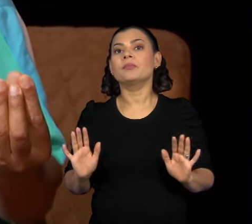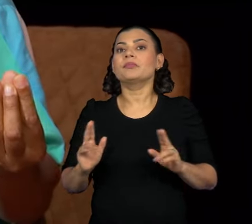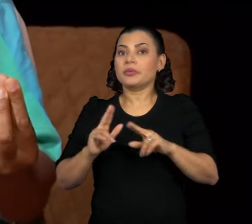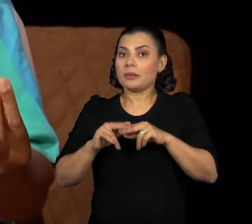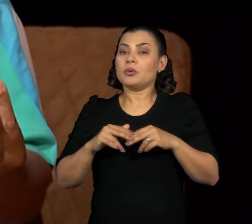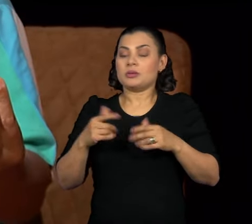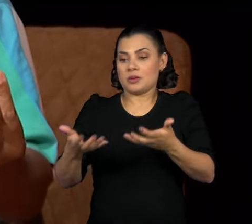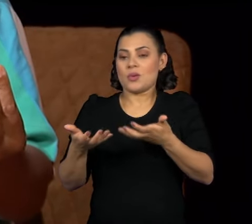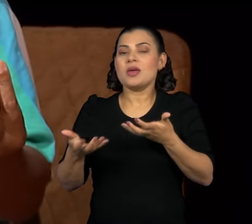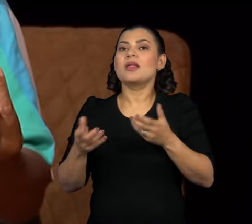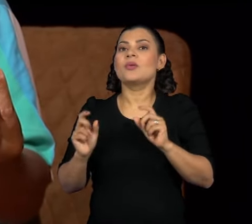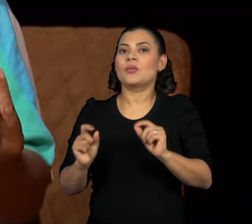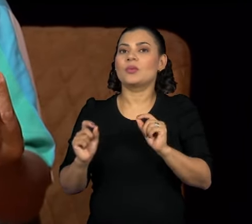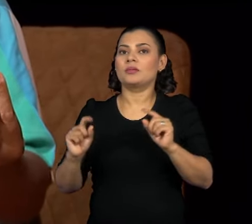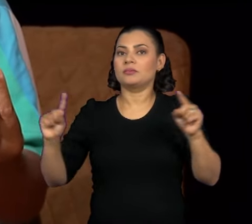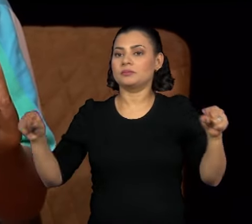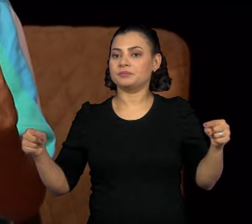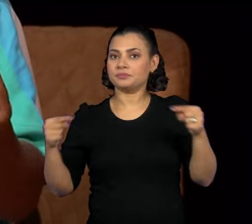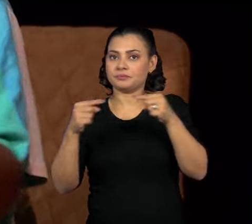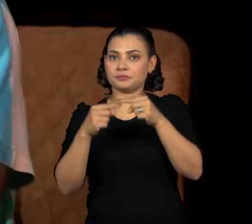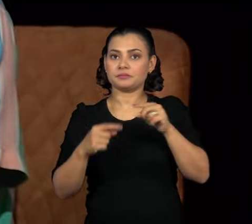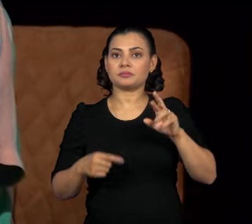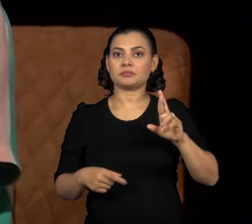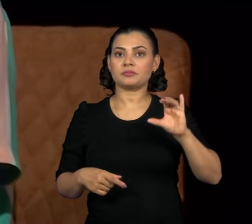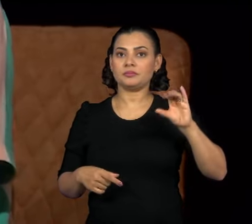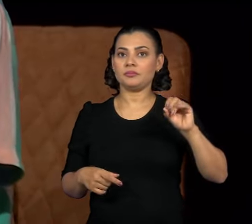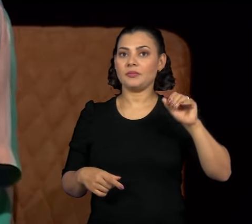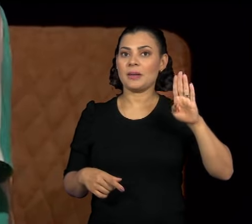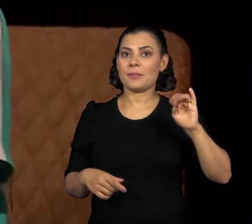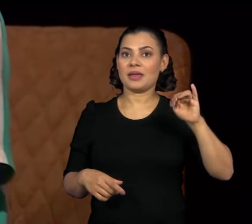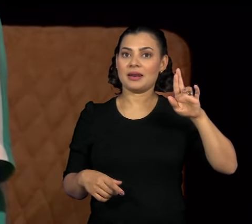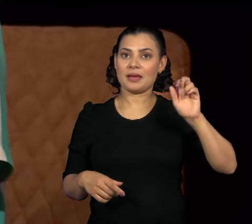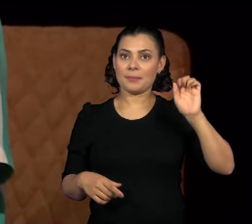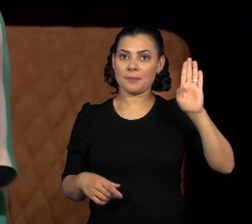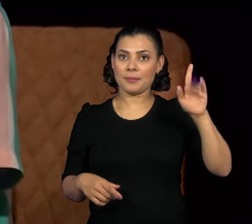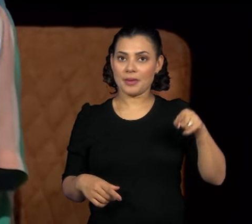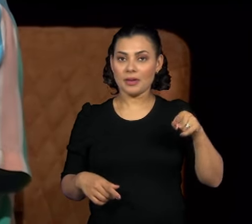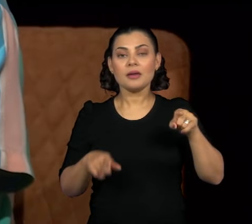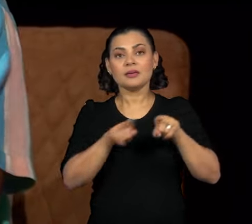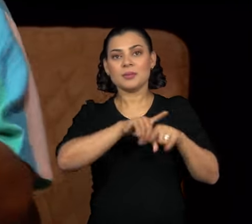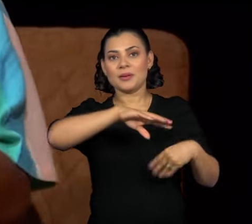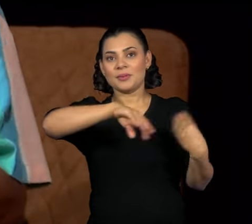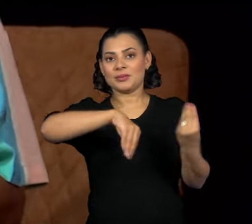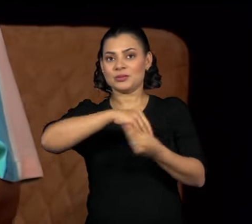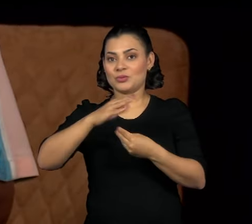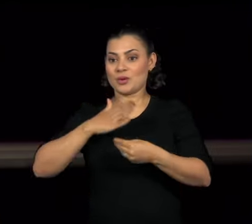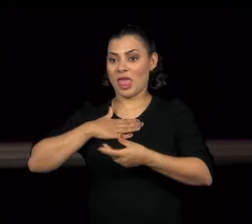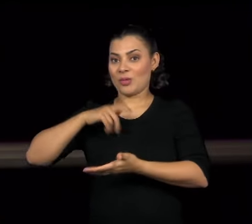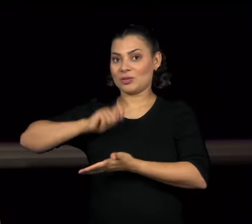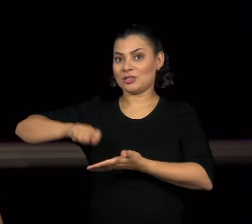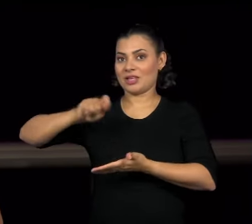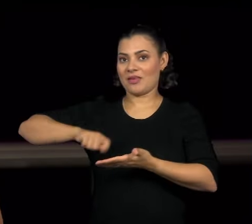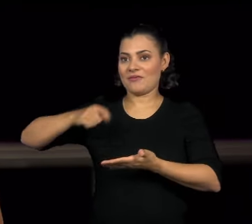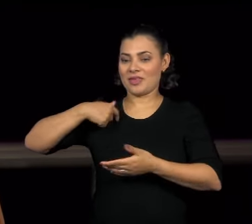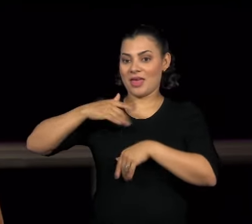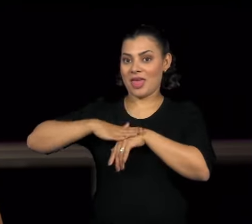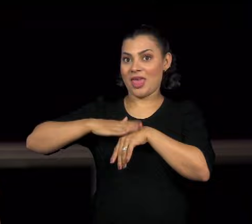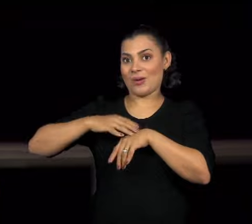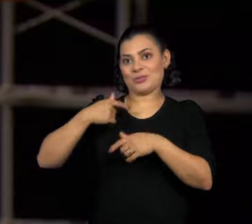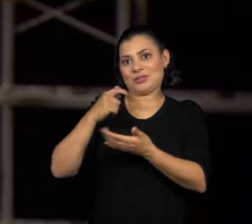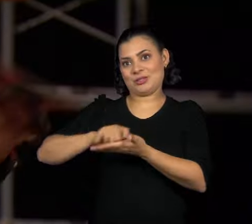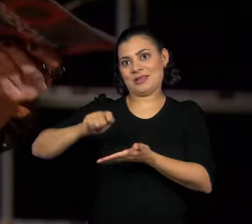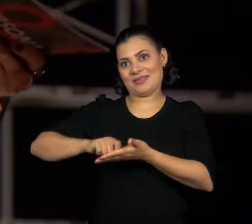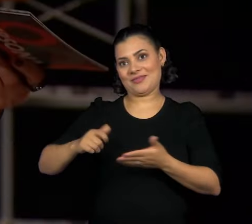Elomar com Arrigo Barnabé, com fortes pitadas de Walter Franco e tal, né? Eu mesmo escrevi.